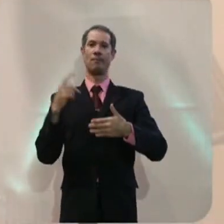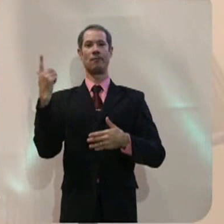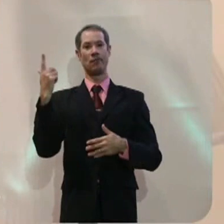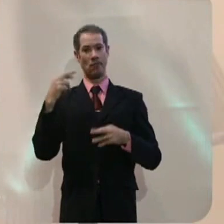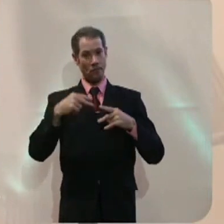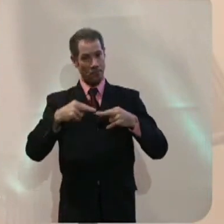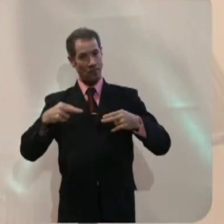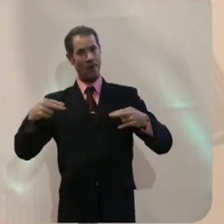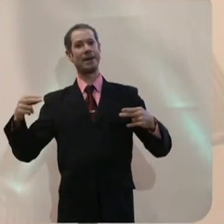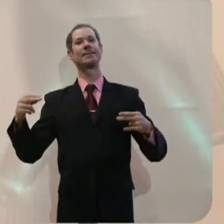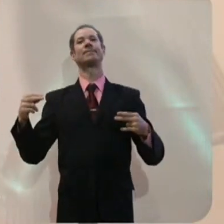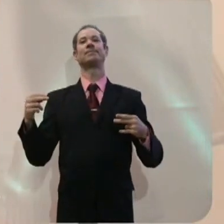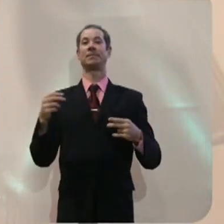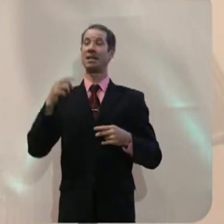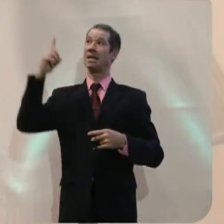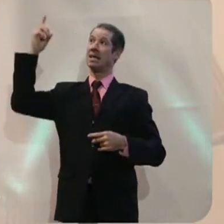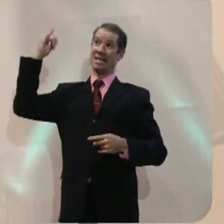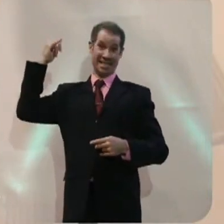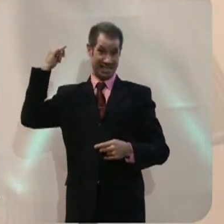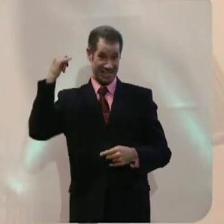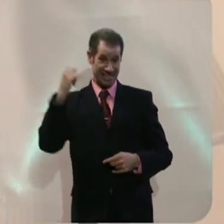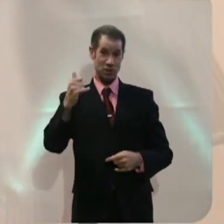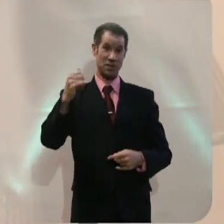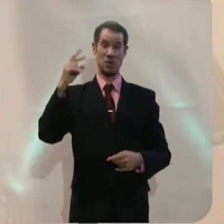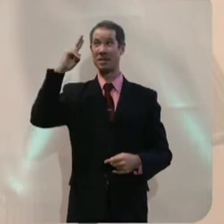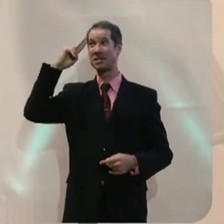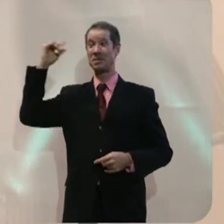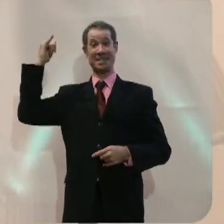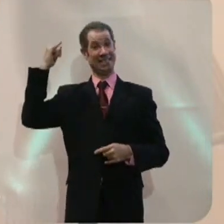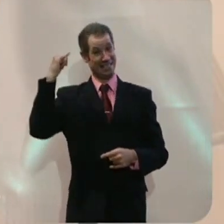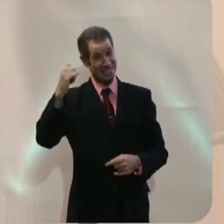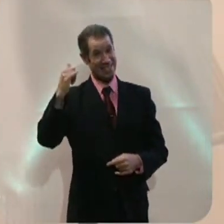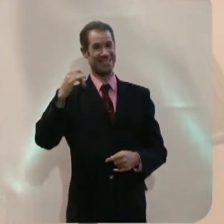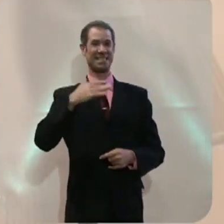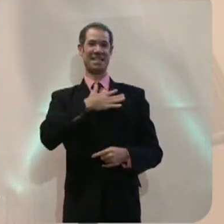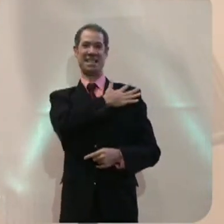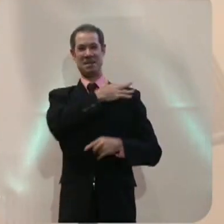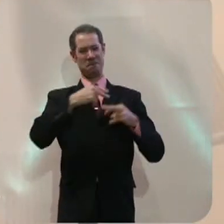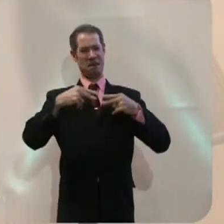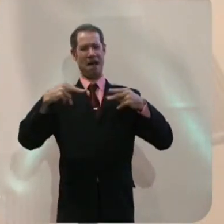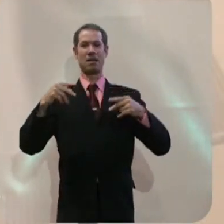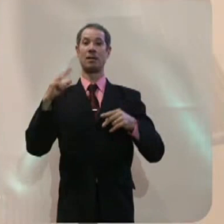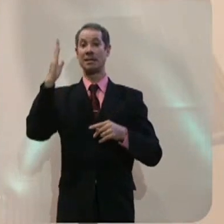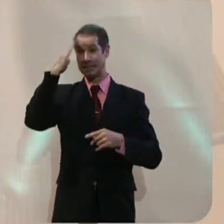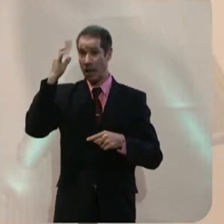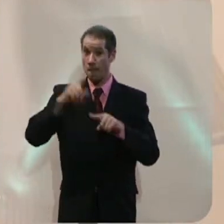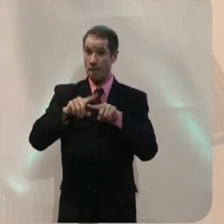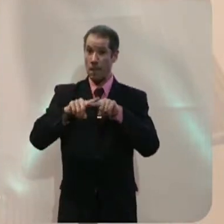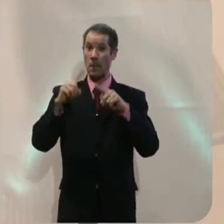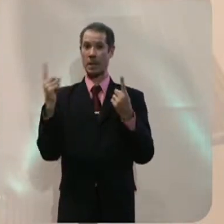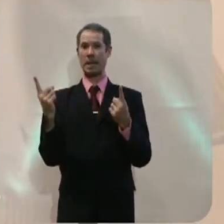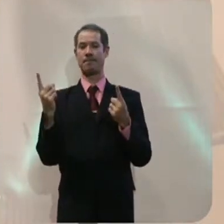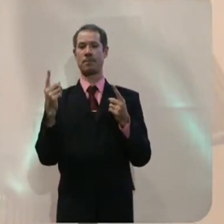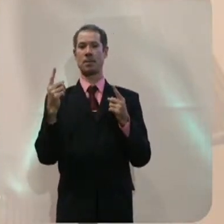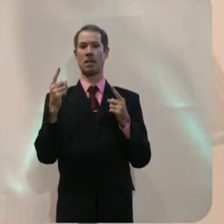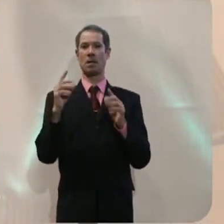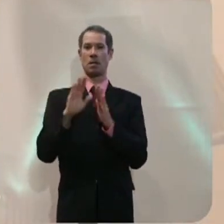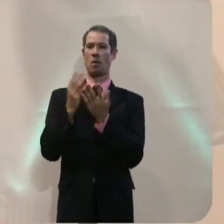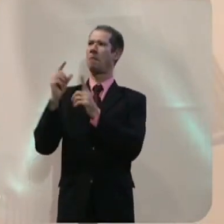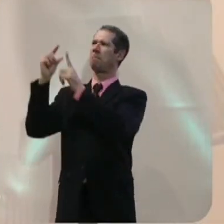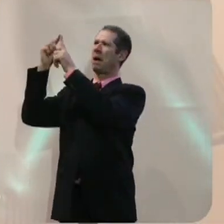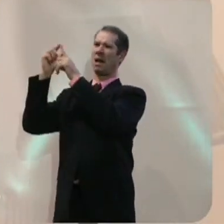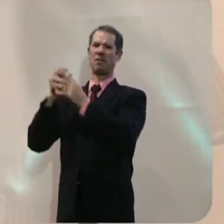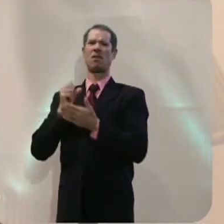diz o Senhor dos Exércitos, diz o Senhor dos Exércitos, diz o Senhor dos Exércitos. Sabe por quê? Porque essa aqui não é uma palavra de